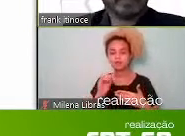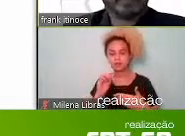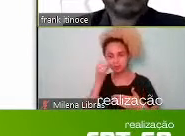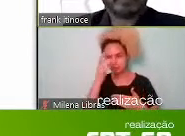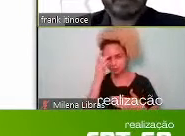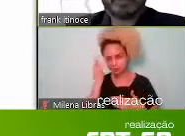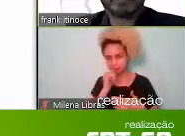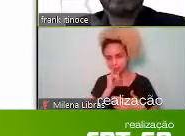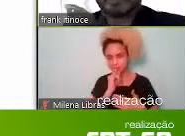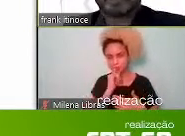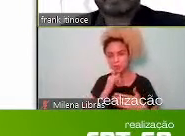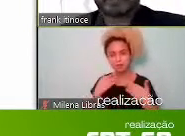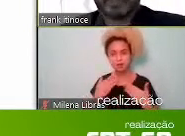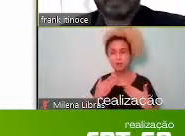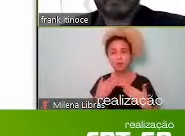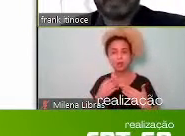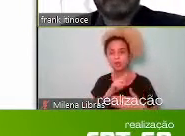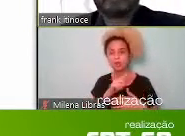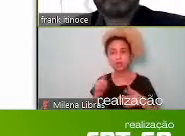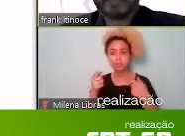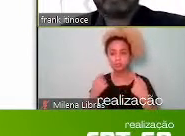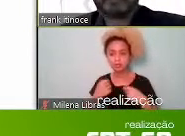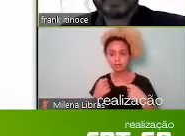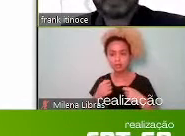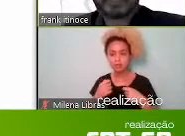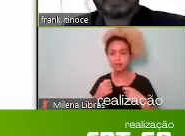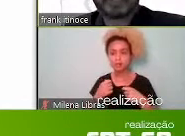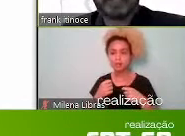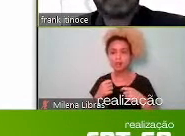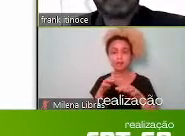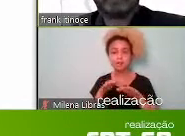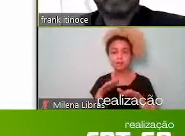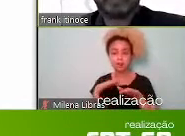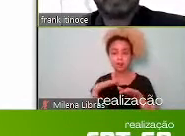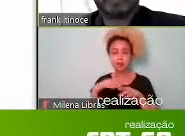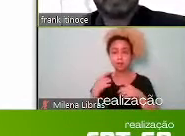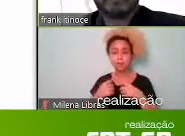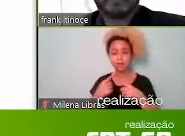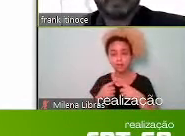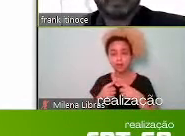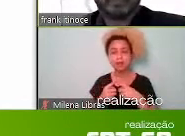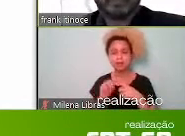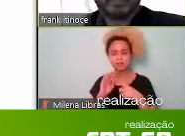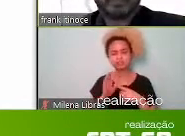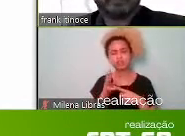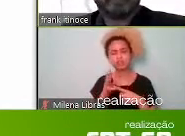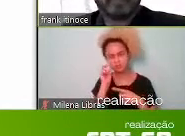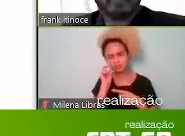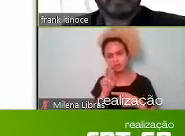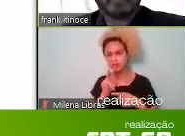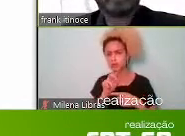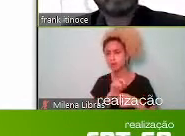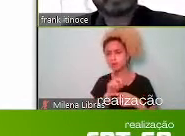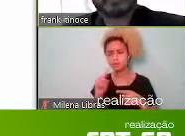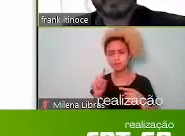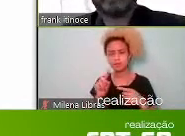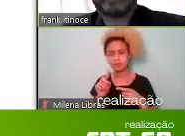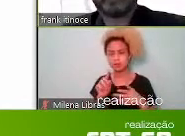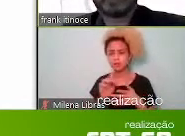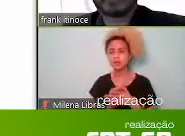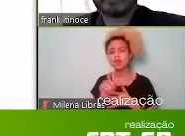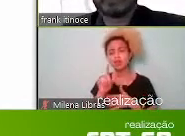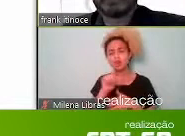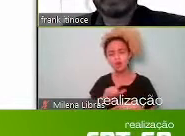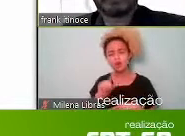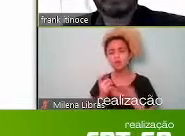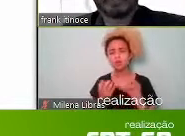exemplo. Então, ele não precisa mais pegar fila, porque estatisticamente a gente viu que ele não pega, lógico, pega fogo,